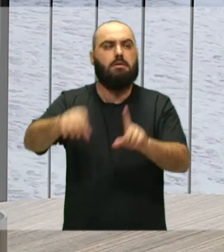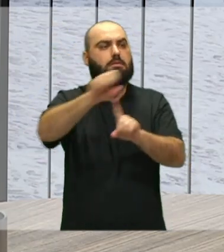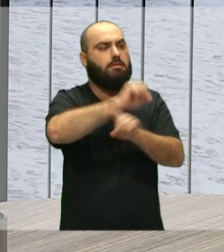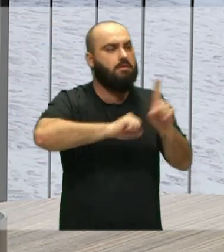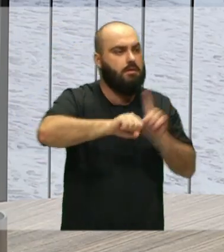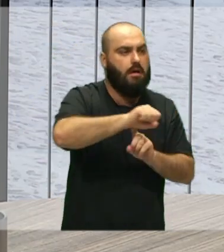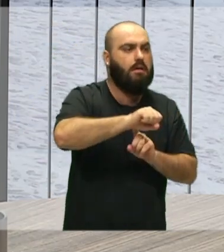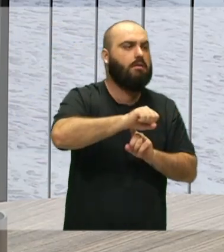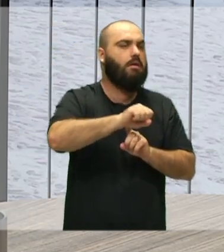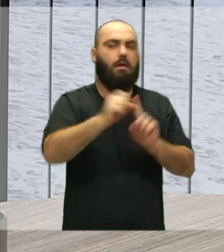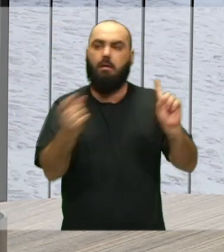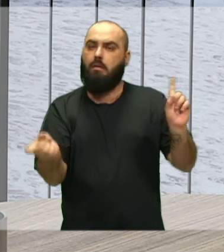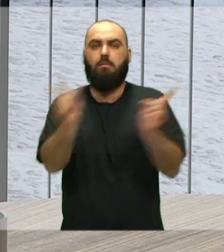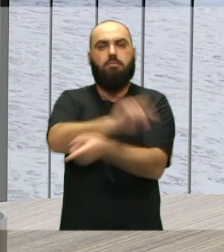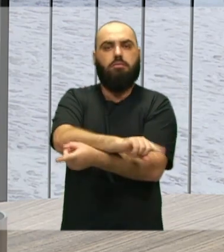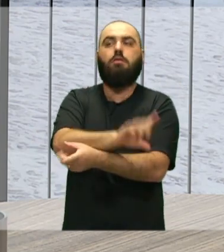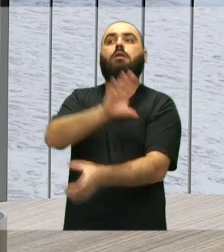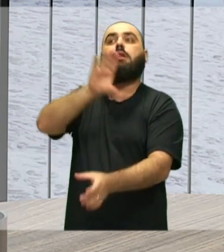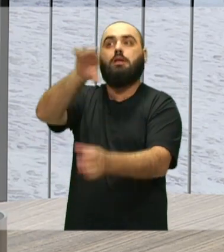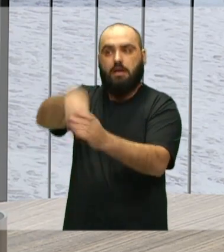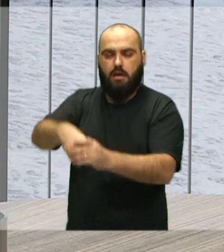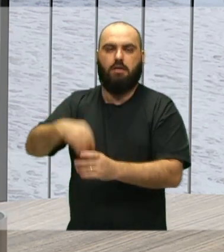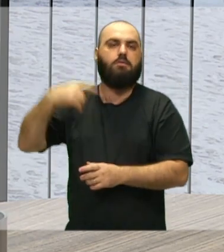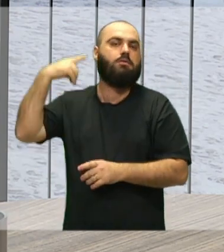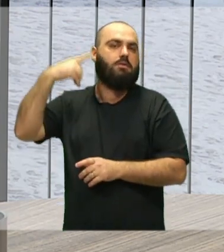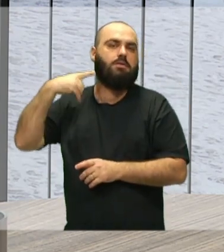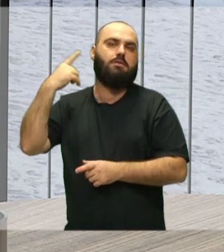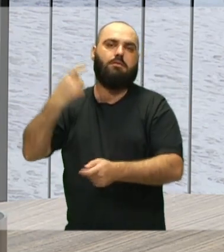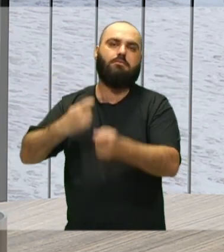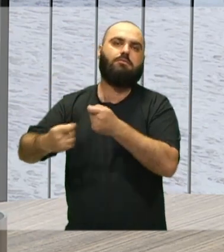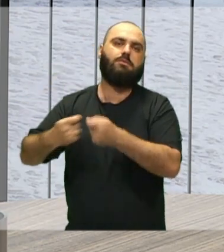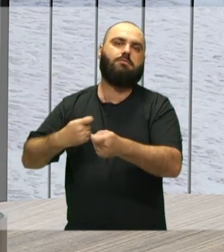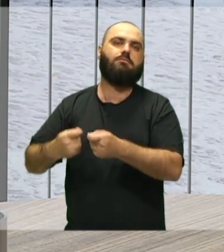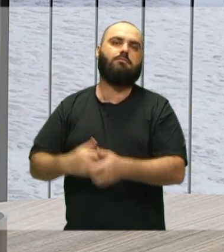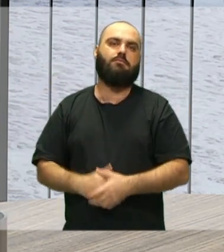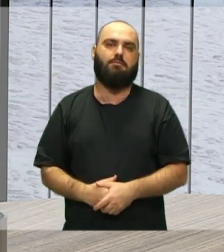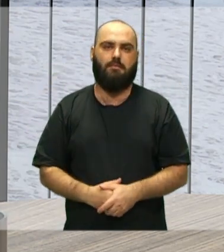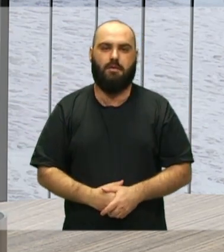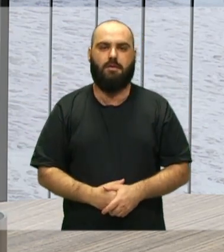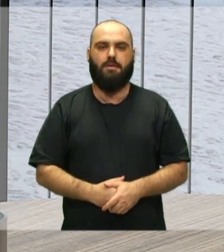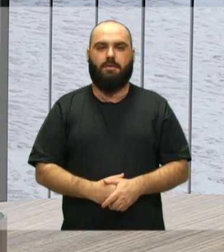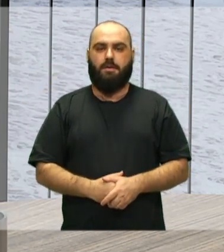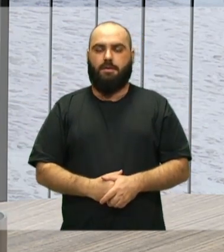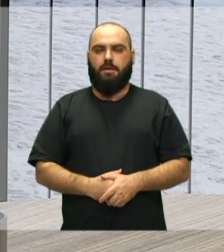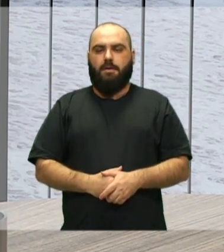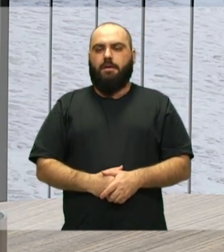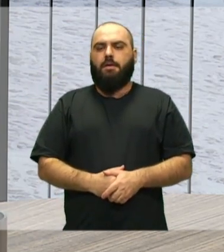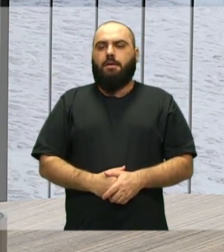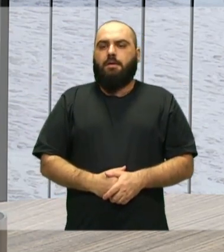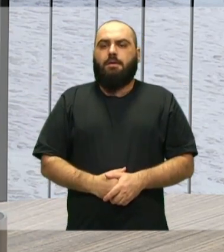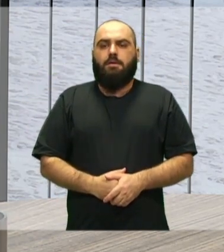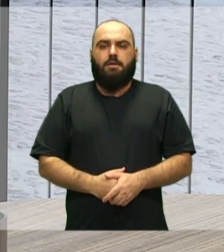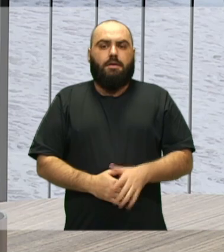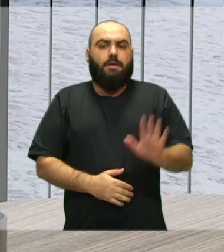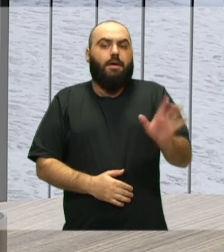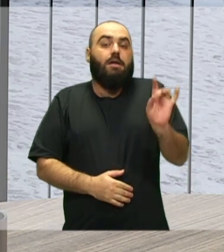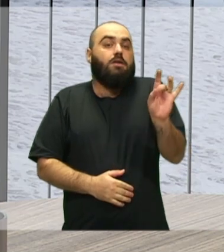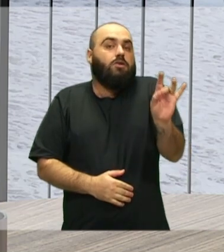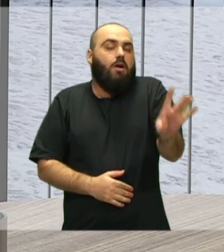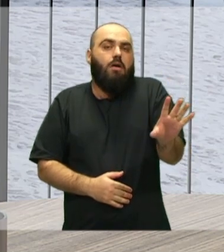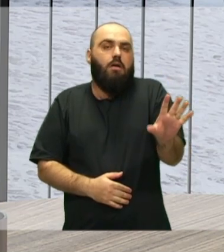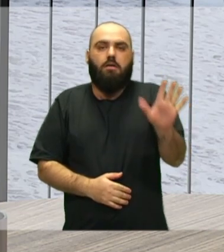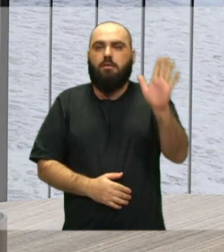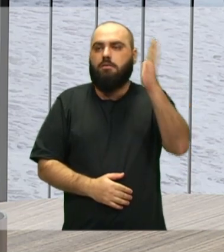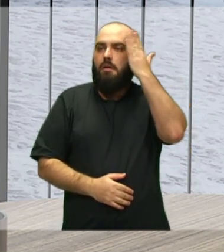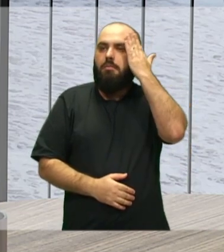ou vice-versa, isso está tudo dentro do direito administrativo. Então, isso é importante saber, não só aqueles afins do